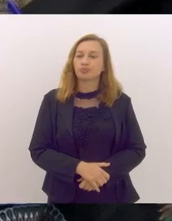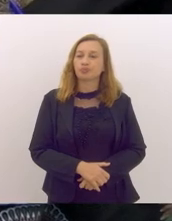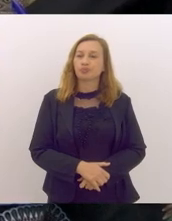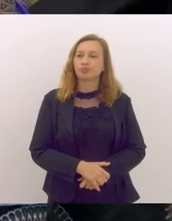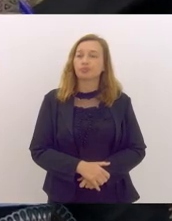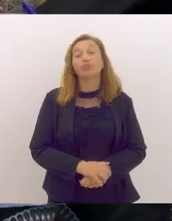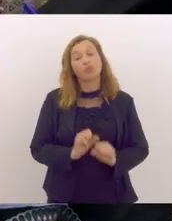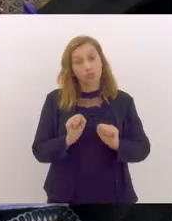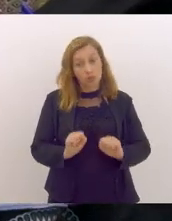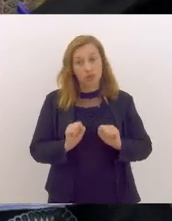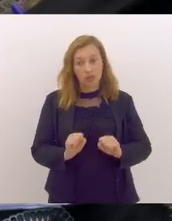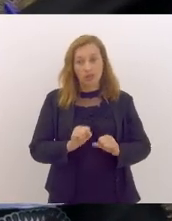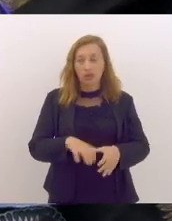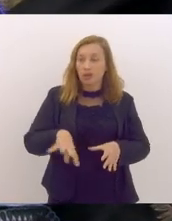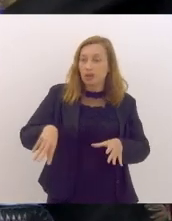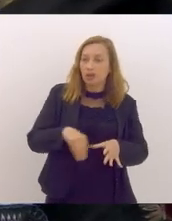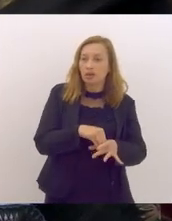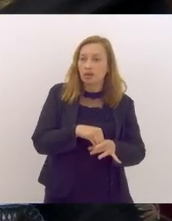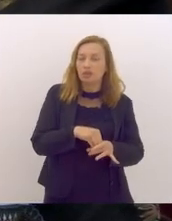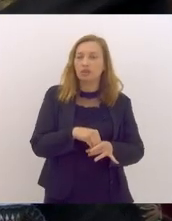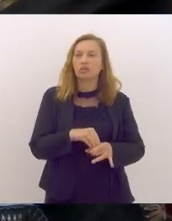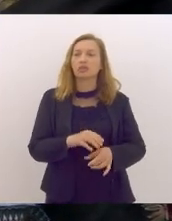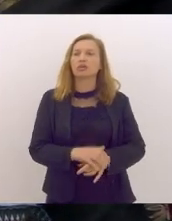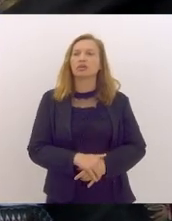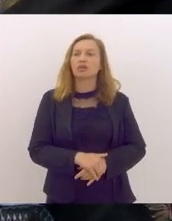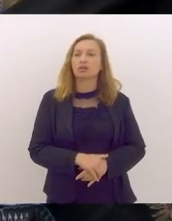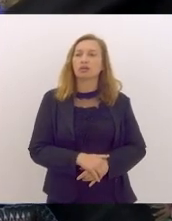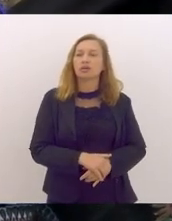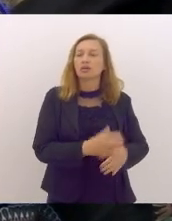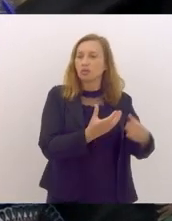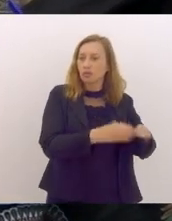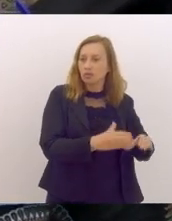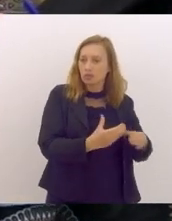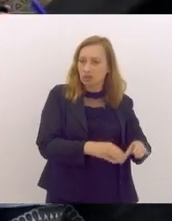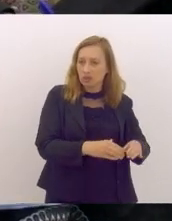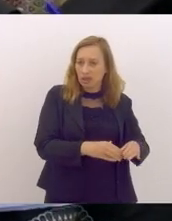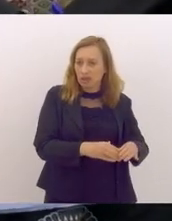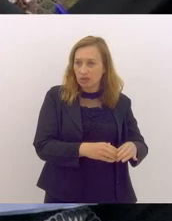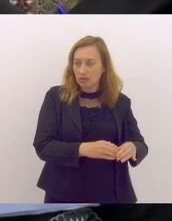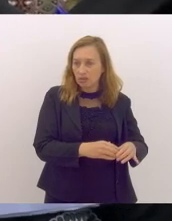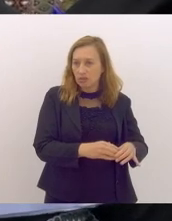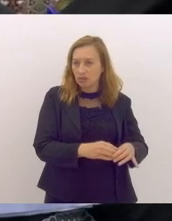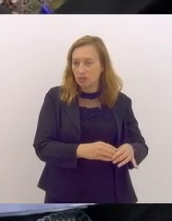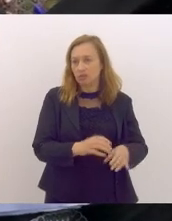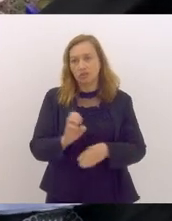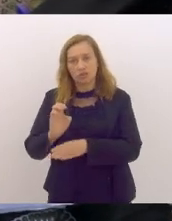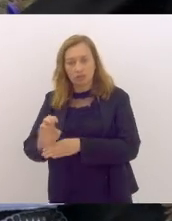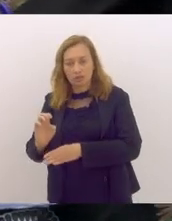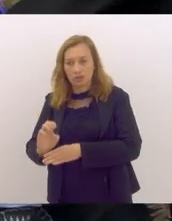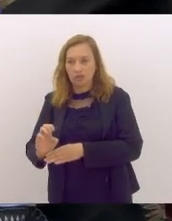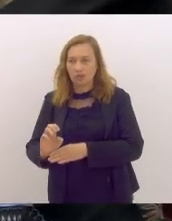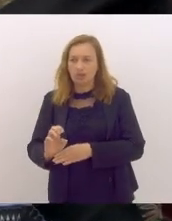talvez isso pudesse se aplicar a residentes e a concursados da mesma área, porque você vai impedir